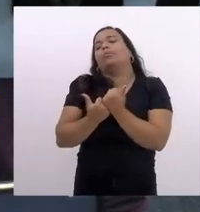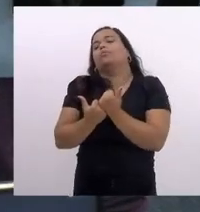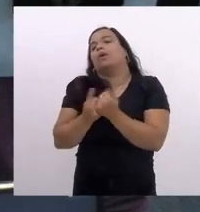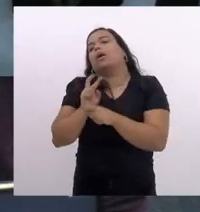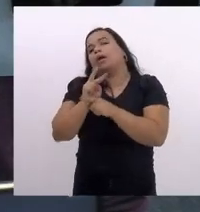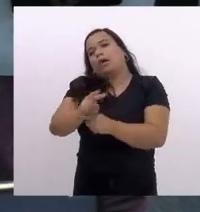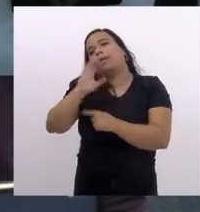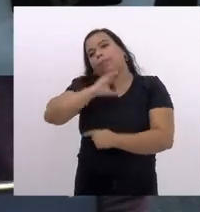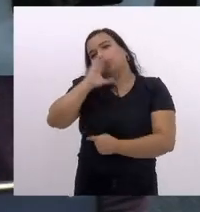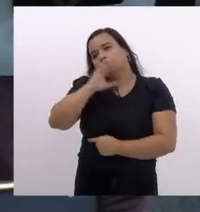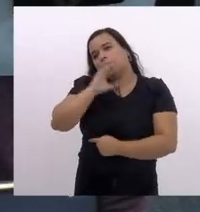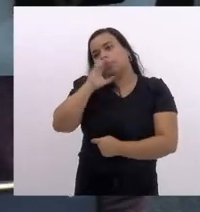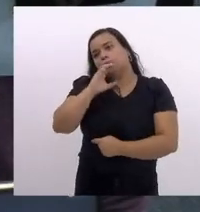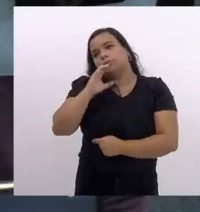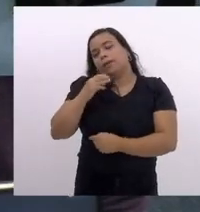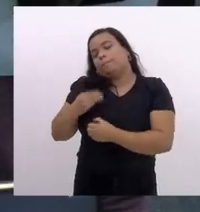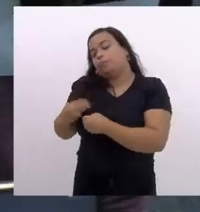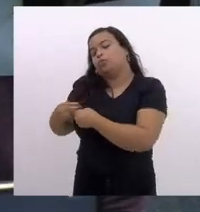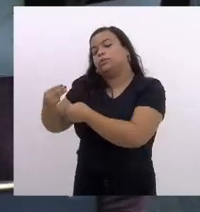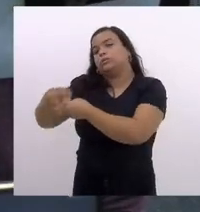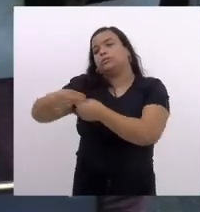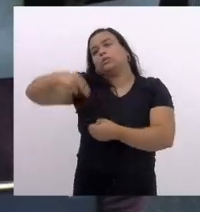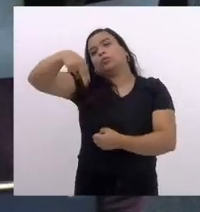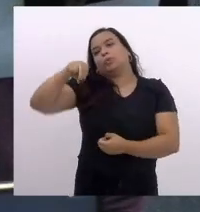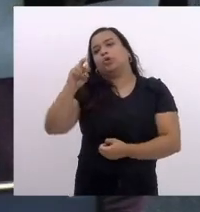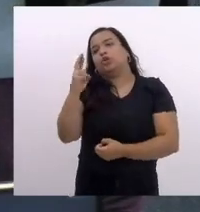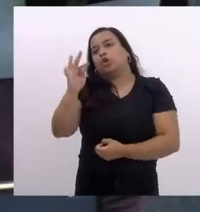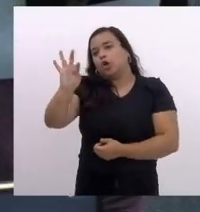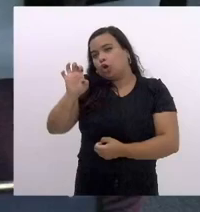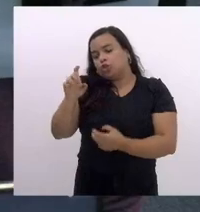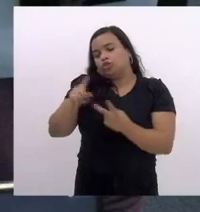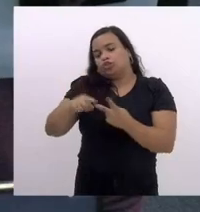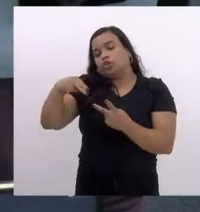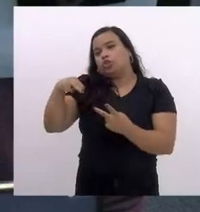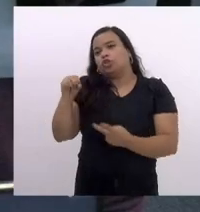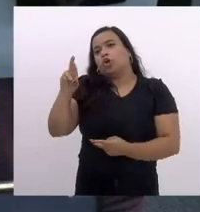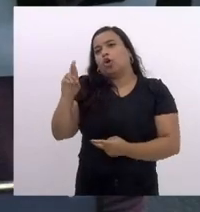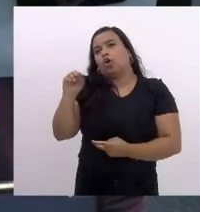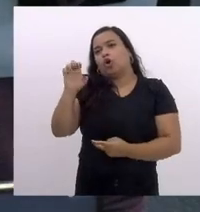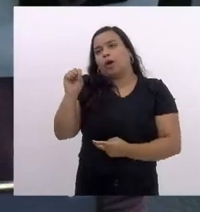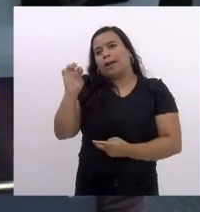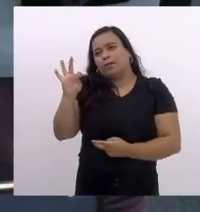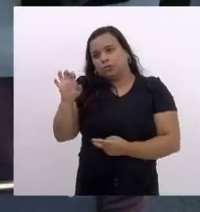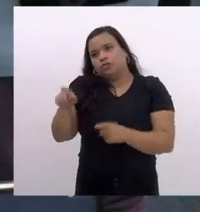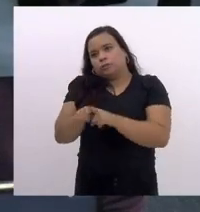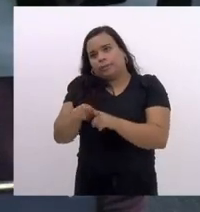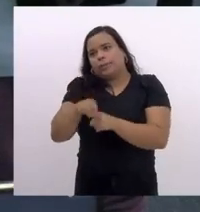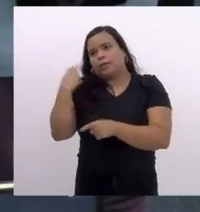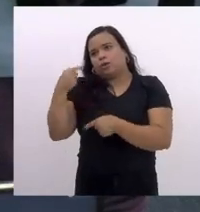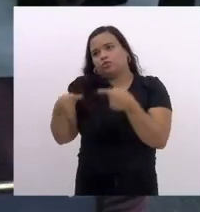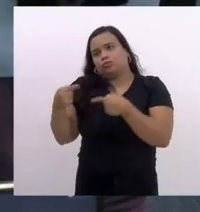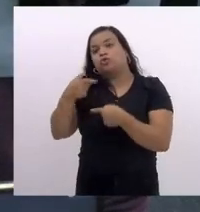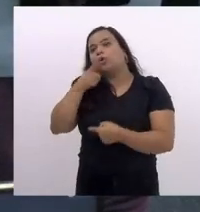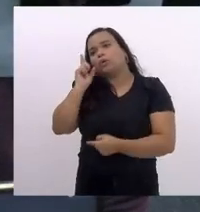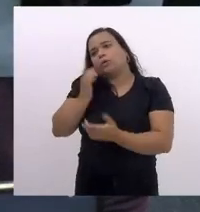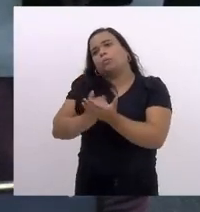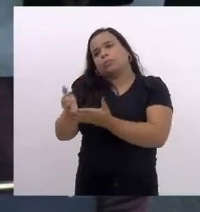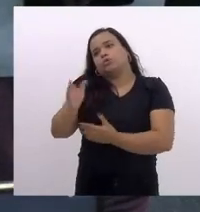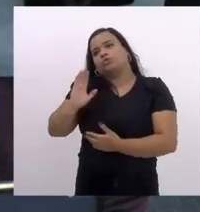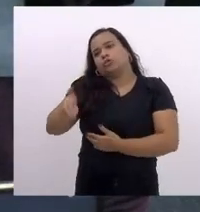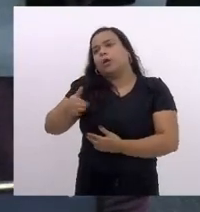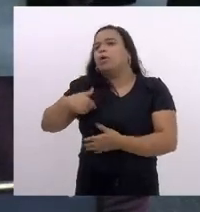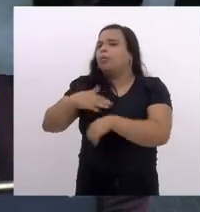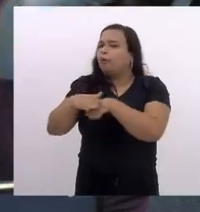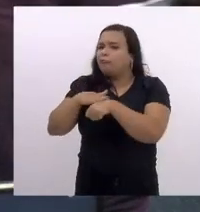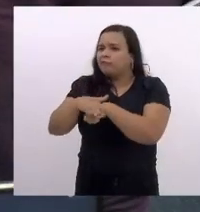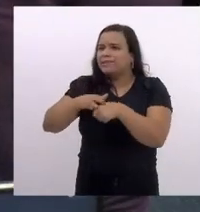Norte e Noroeste, a gente começou a discutir ontem, eu conversei com o Jair Bittencourt muito, assim, eu acho o seguinte,